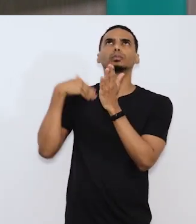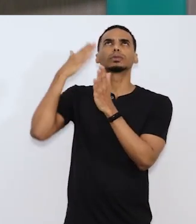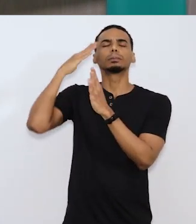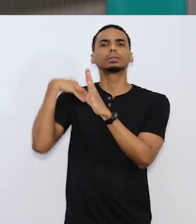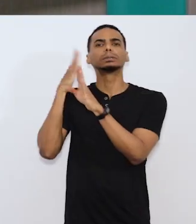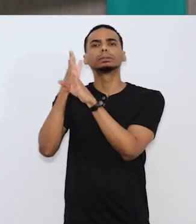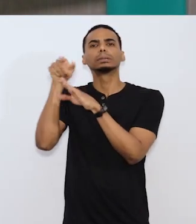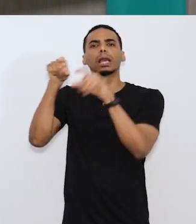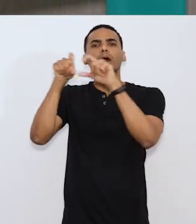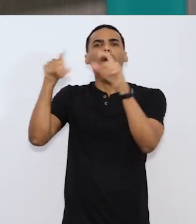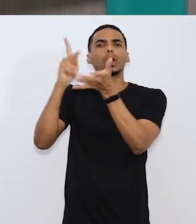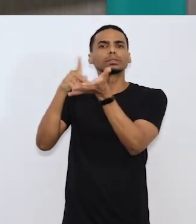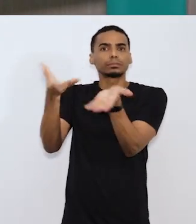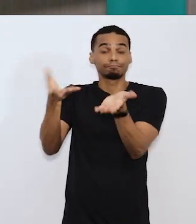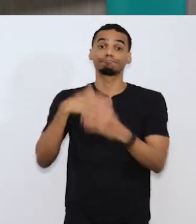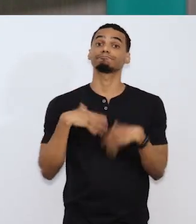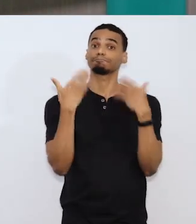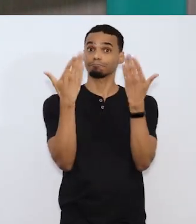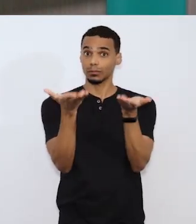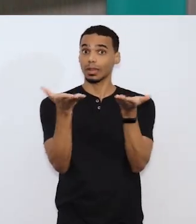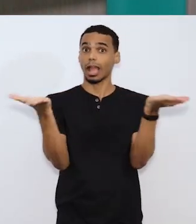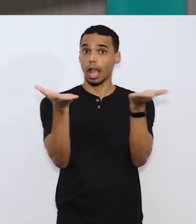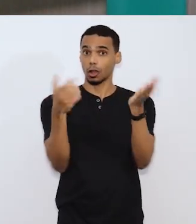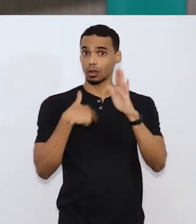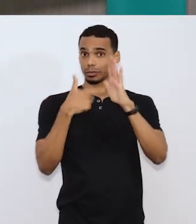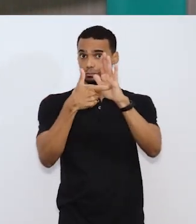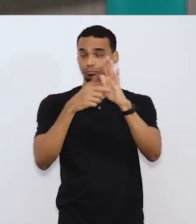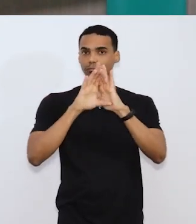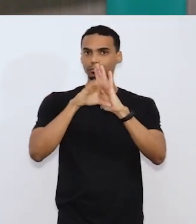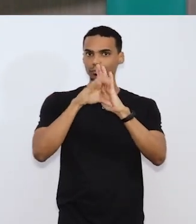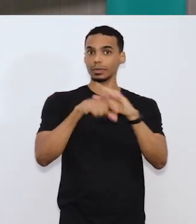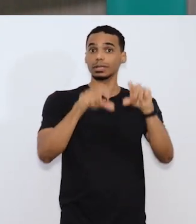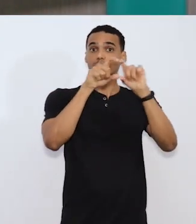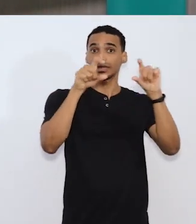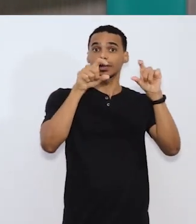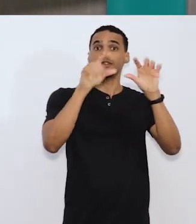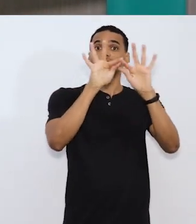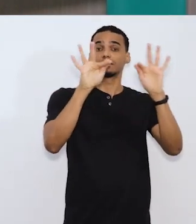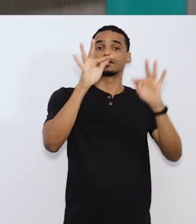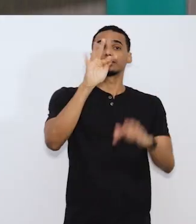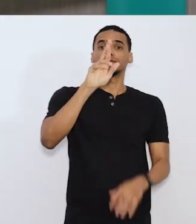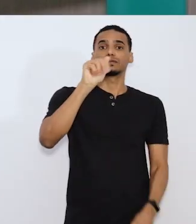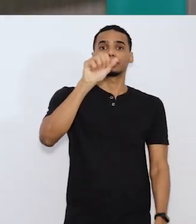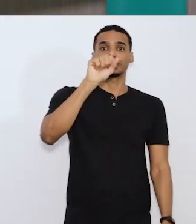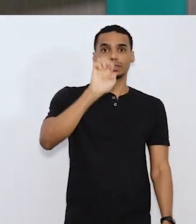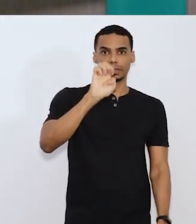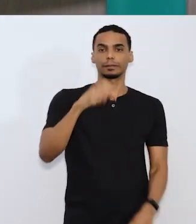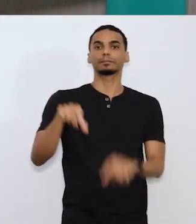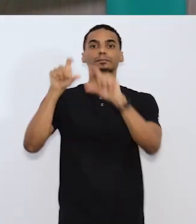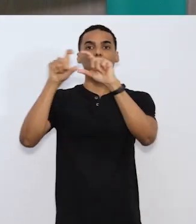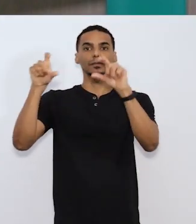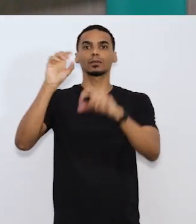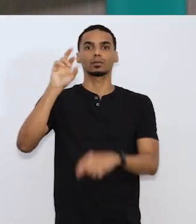uma oração? E aí eu trago para vocês a definição do que é frase e a definição do que é uma